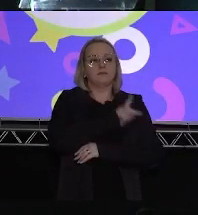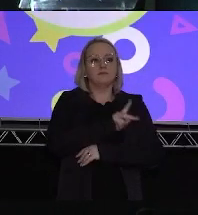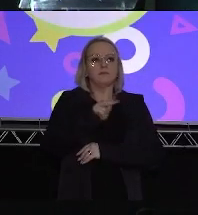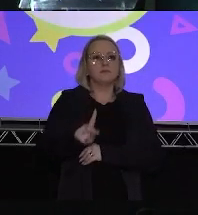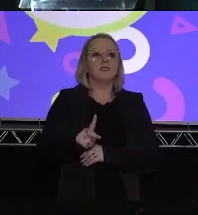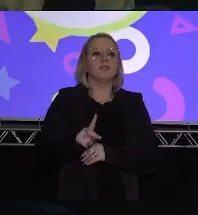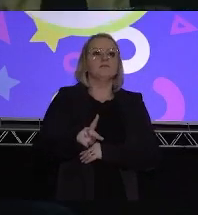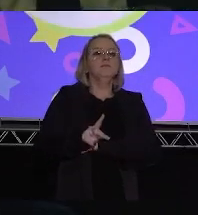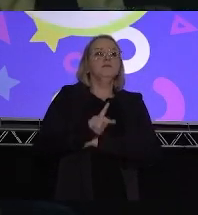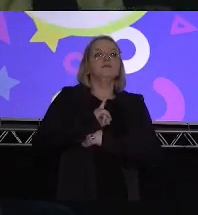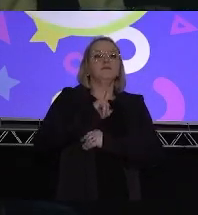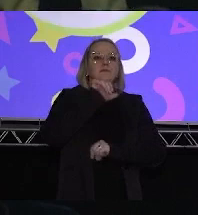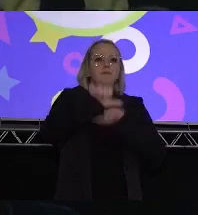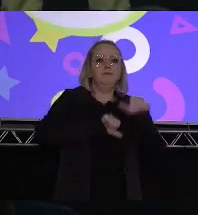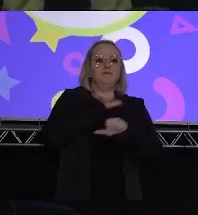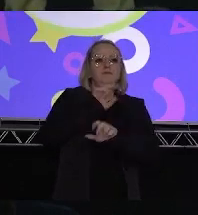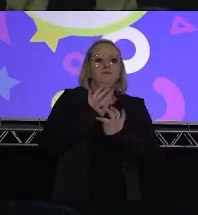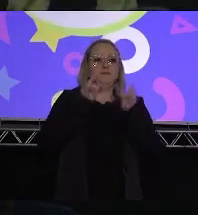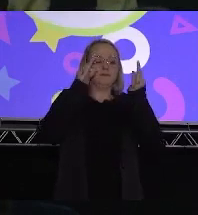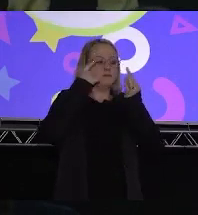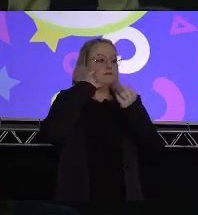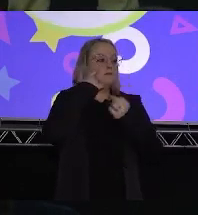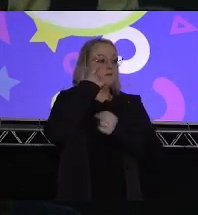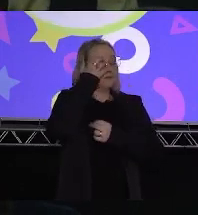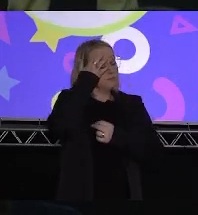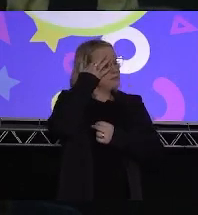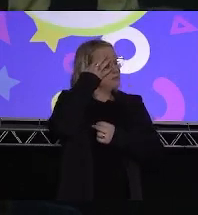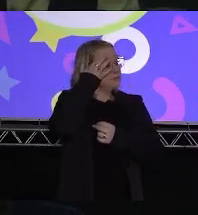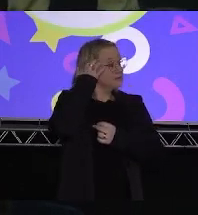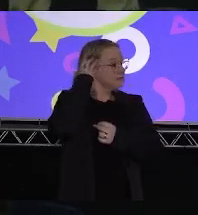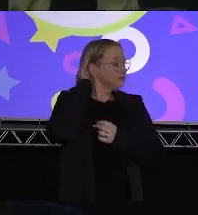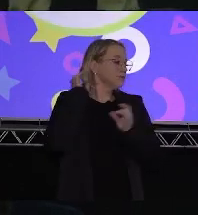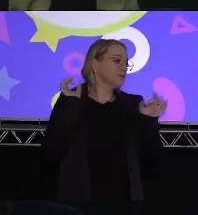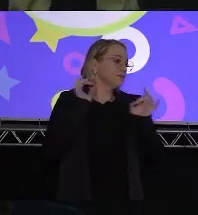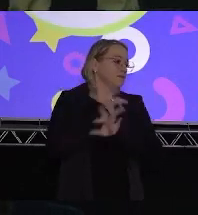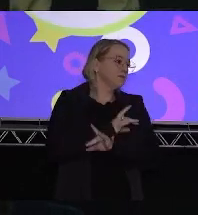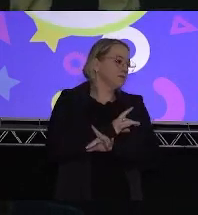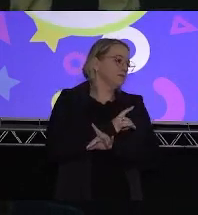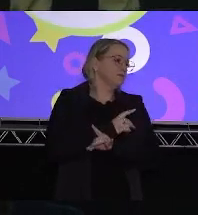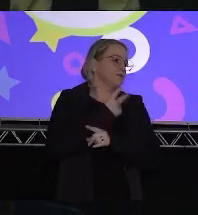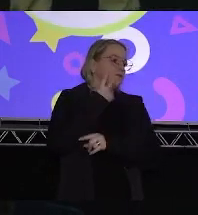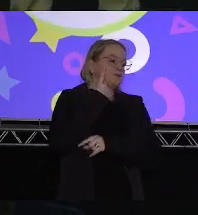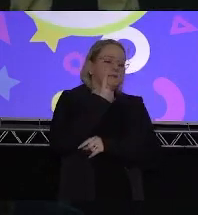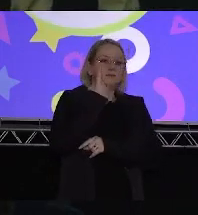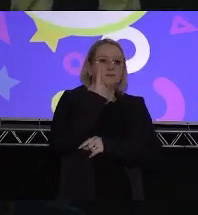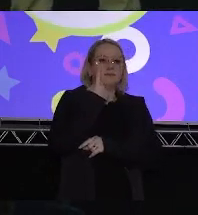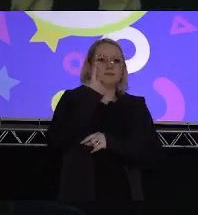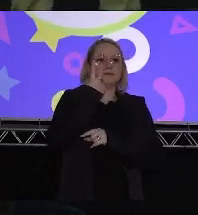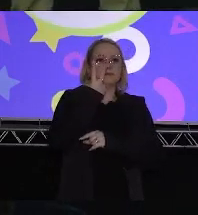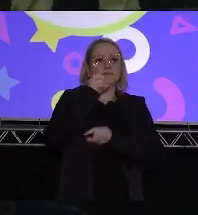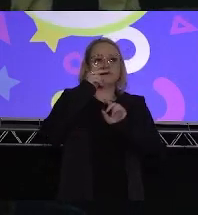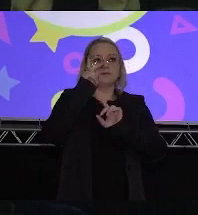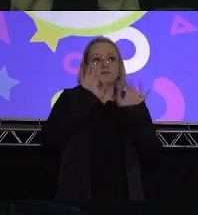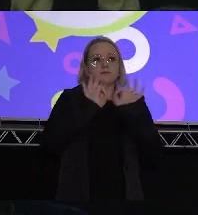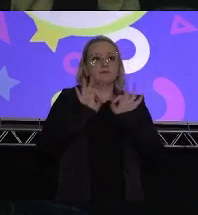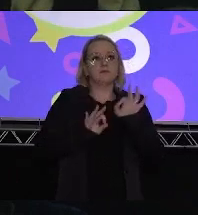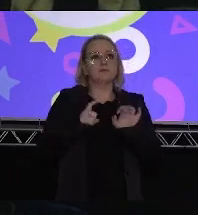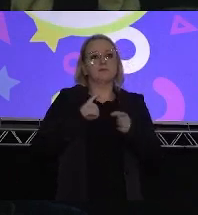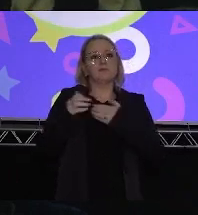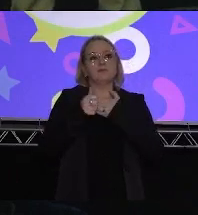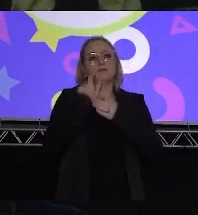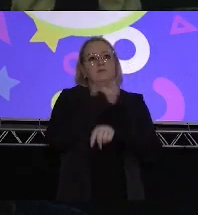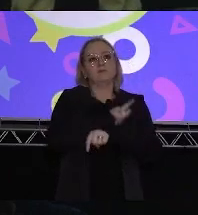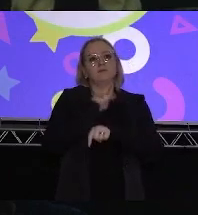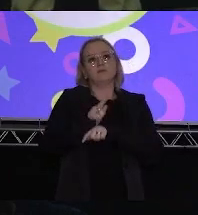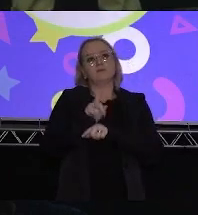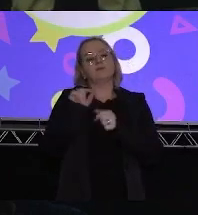de liderança técnica que vai revisar o code review, que vai dar os feedbacks em tempo de projeto, né? E aí a gente tem um acompanhamento de gestão que